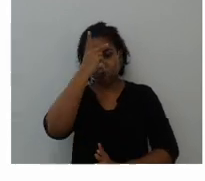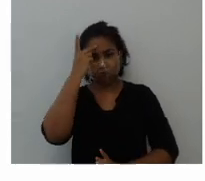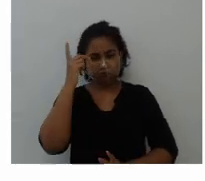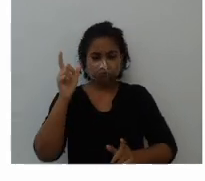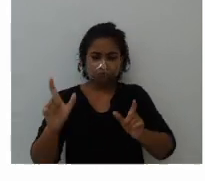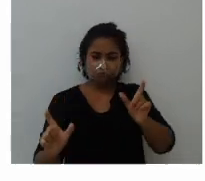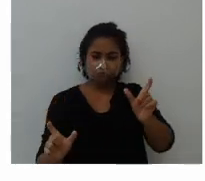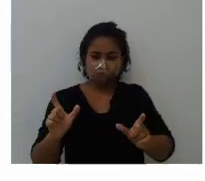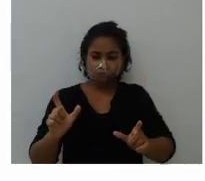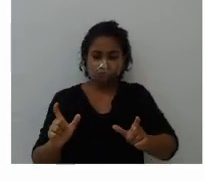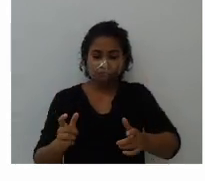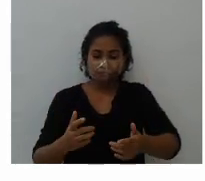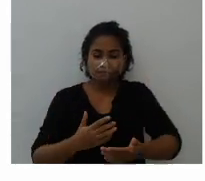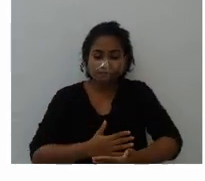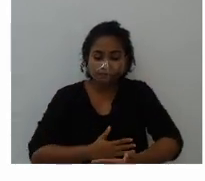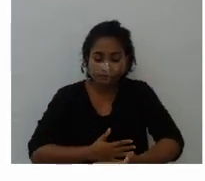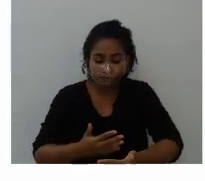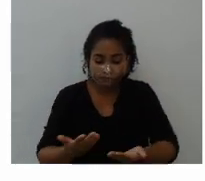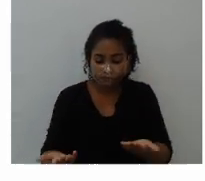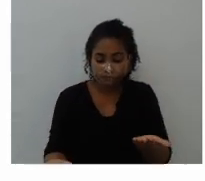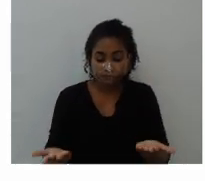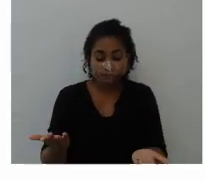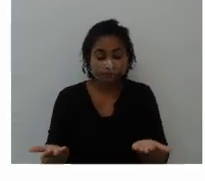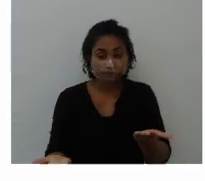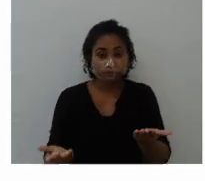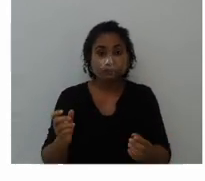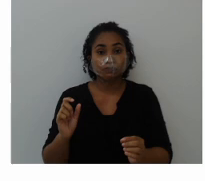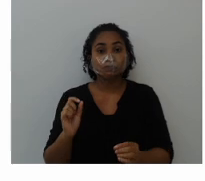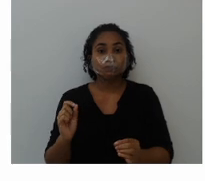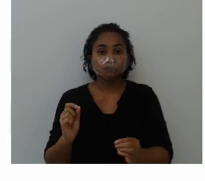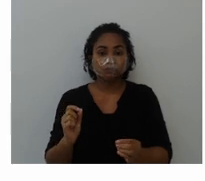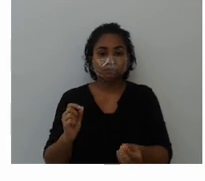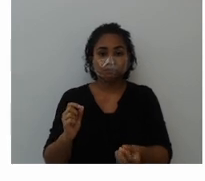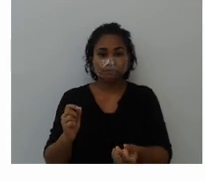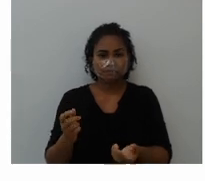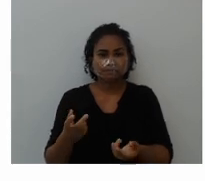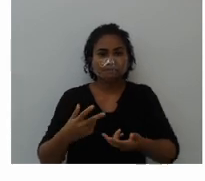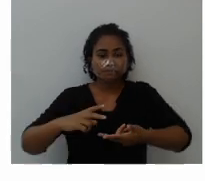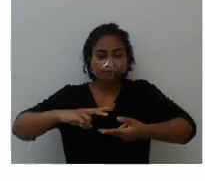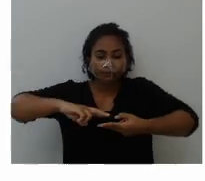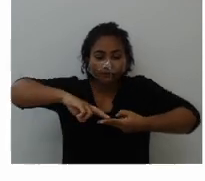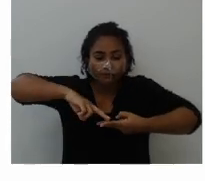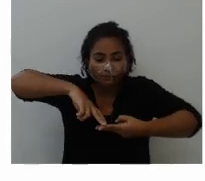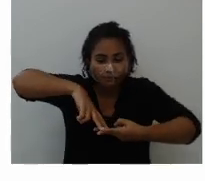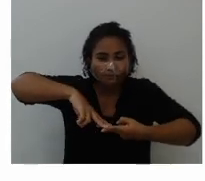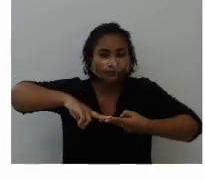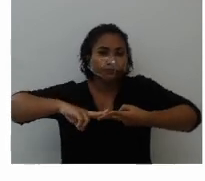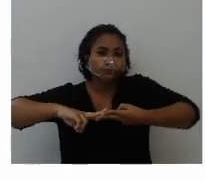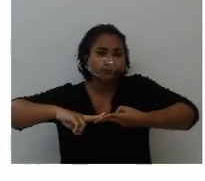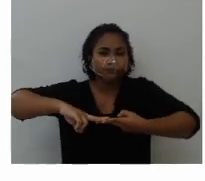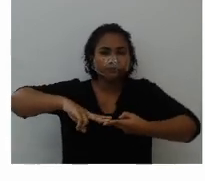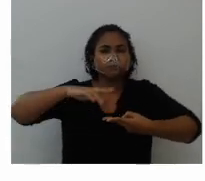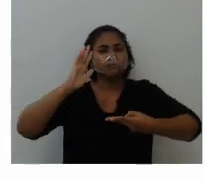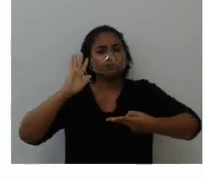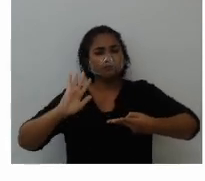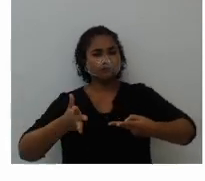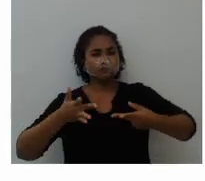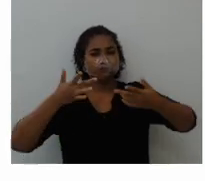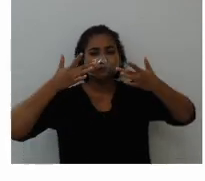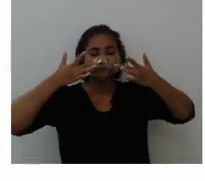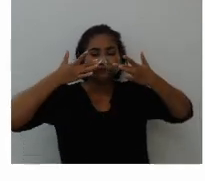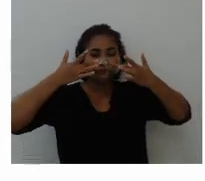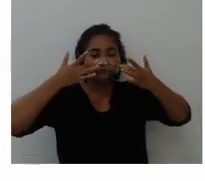pessoas usando o seu próprio corpo para ter um equilíbrio estático. Você já deve ter percebido, você já viu uma apresentação de um